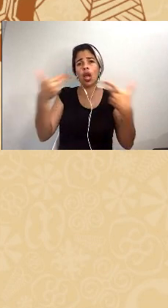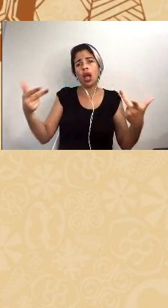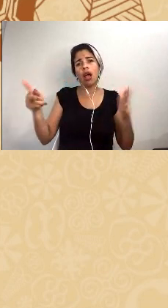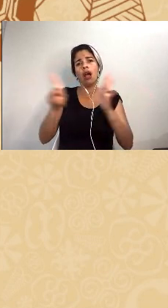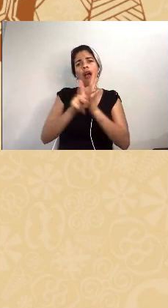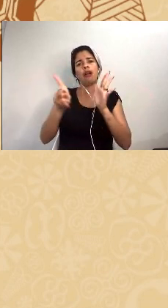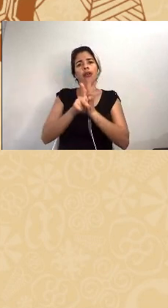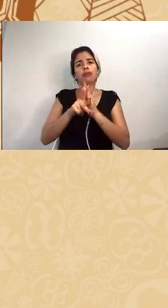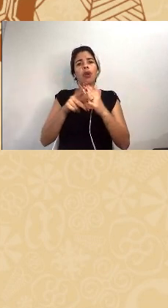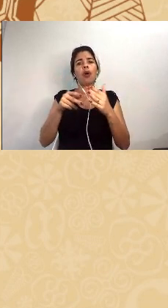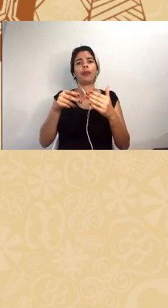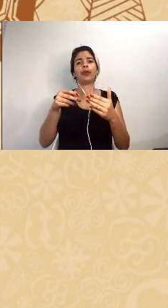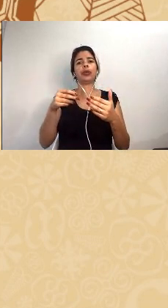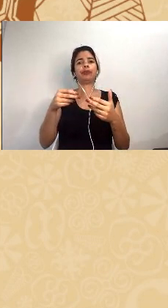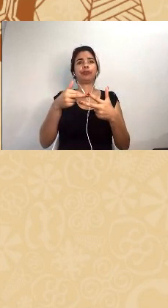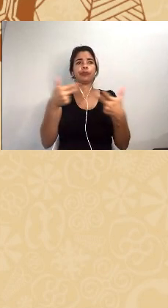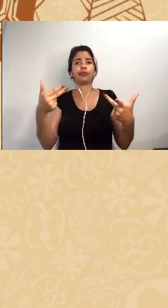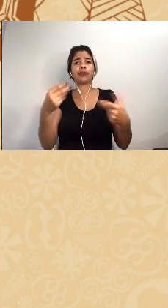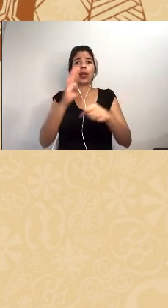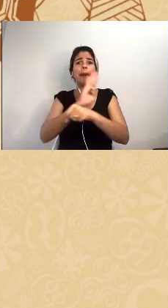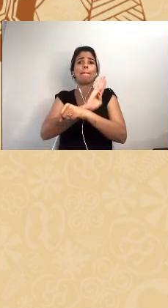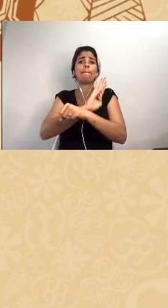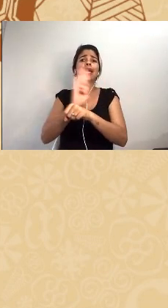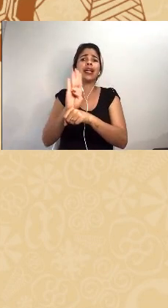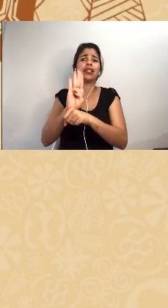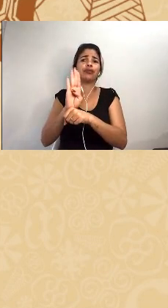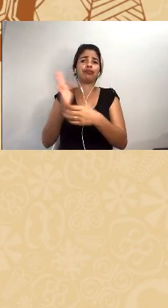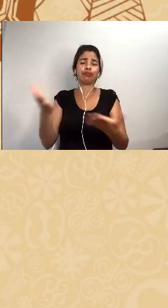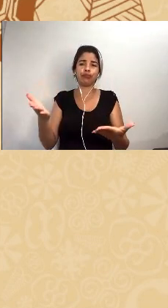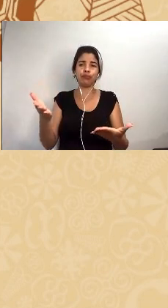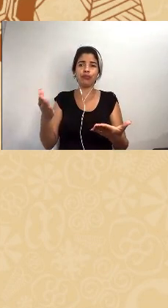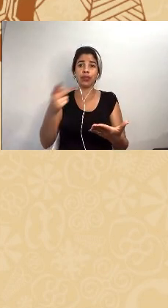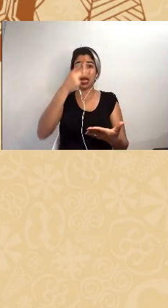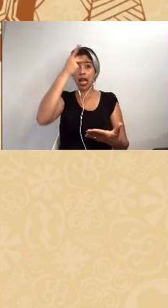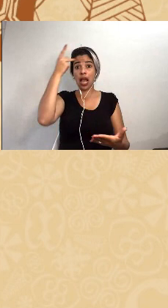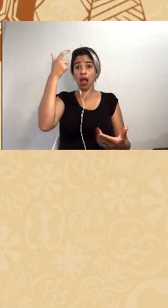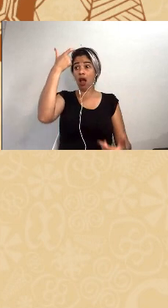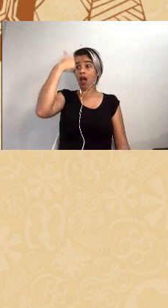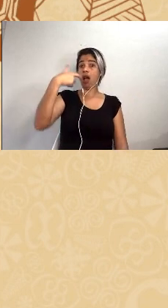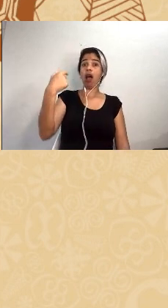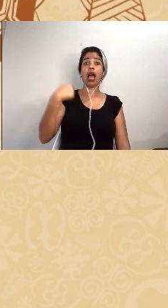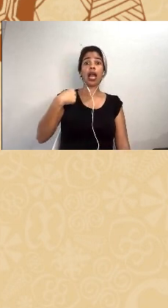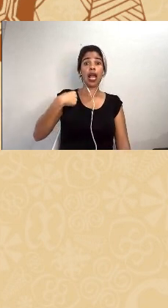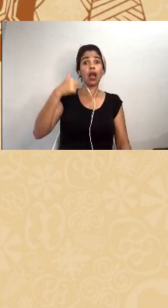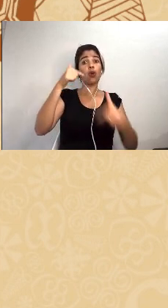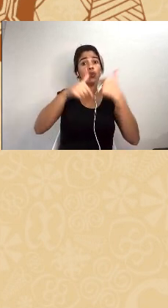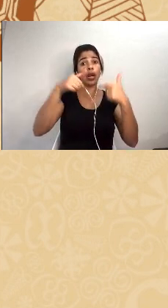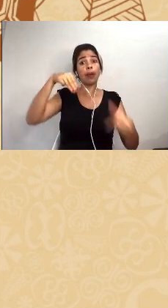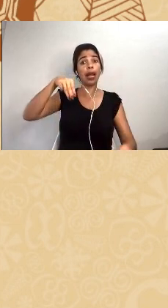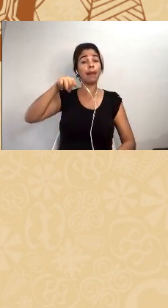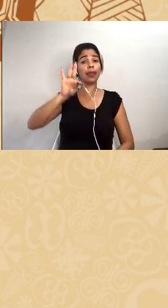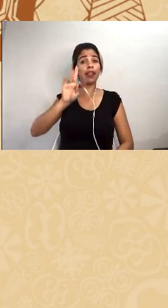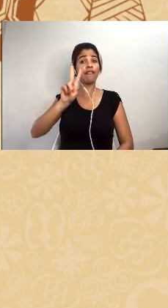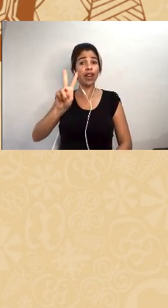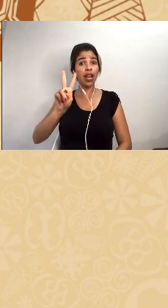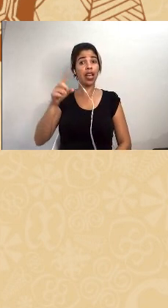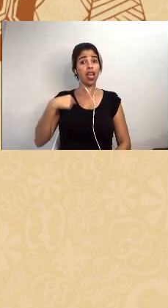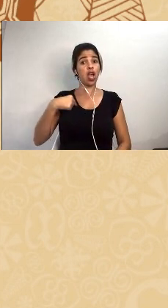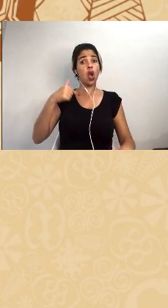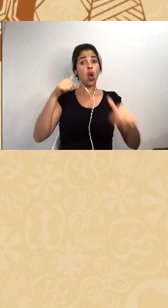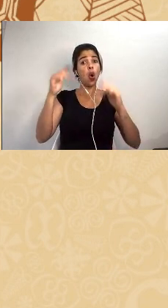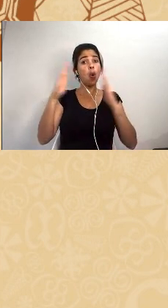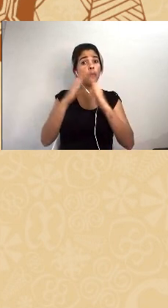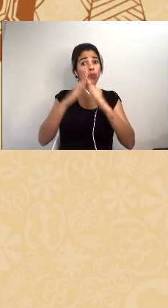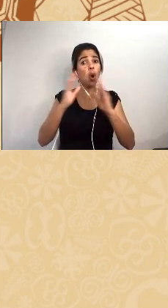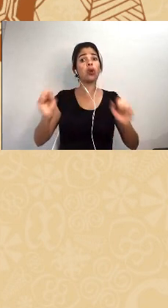capital da branquitude. Olha, eu sou um cara conhecido. Olha, eu trabalho na MTV. Olha, eu moro num lugar